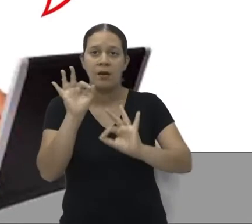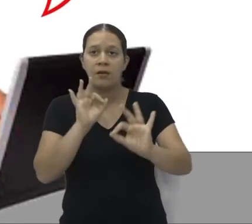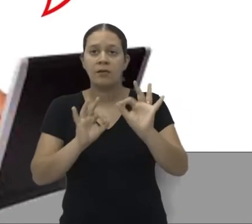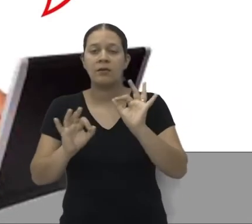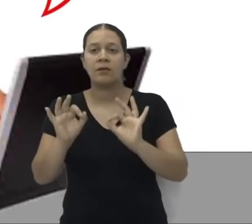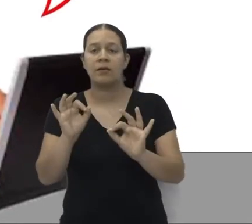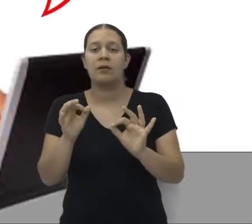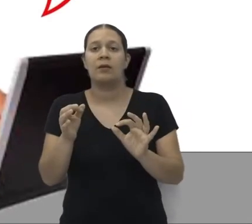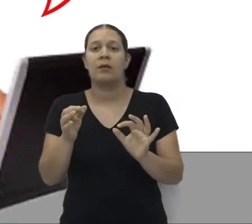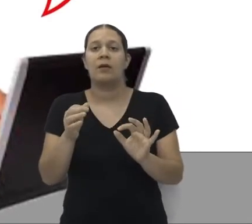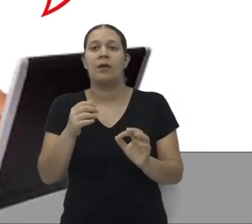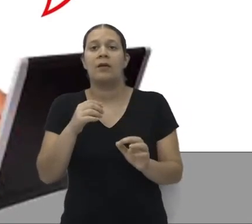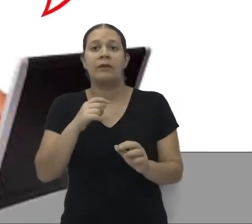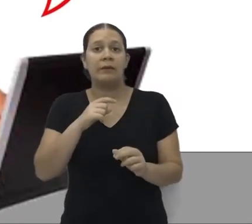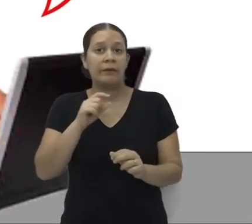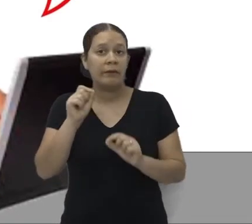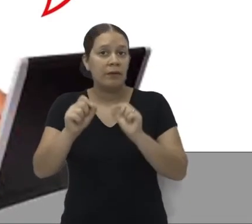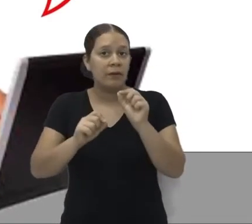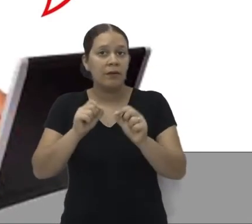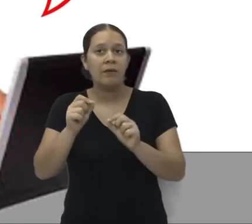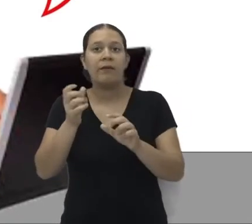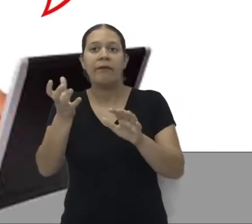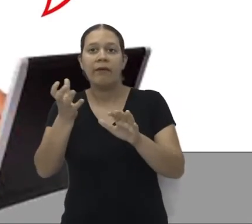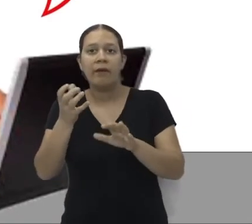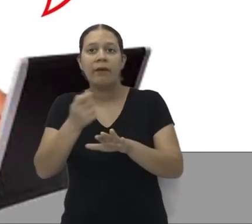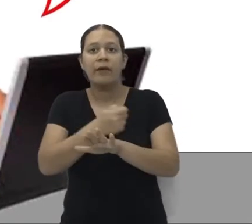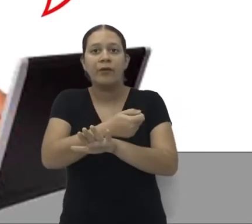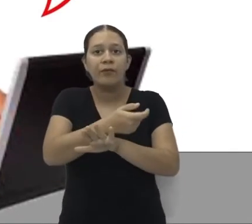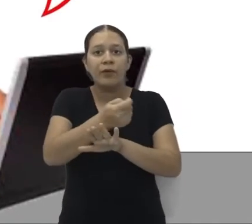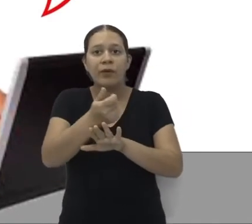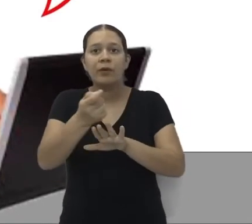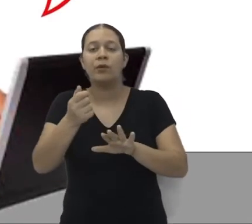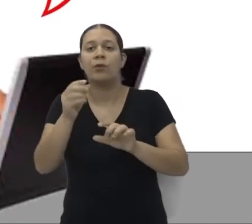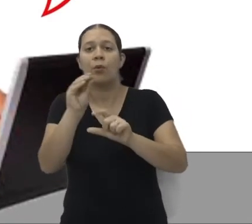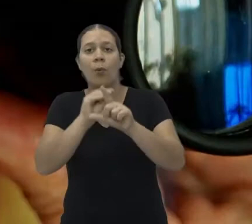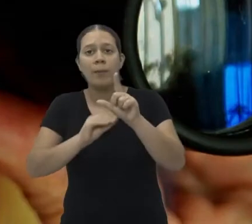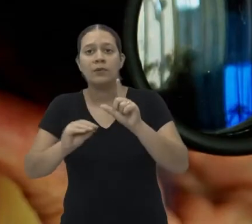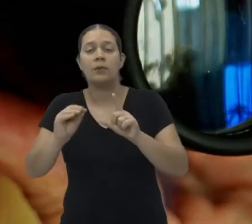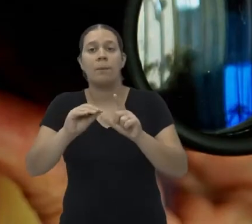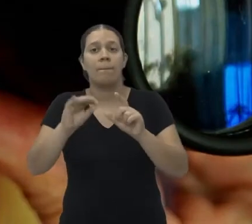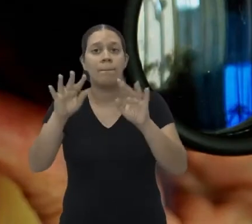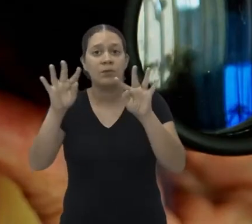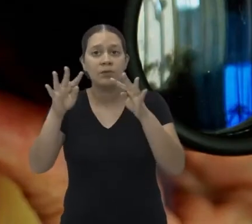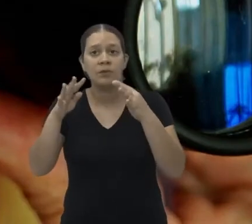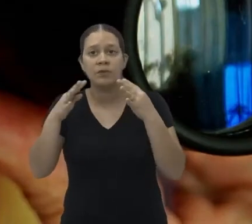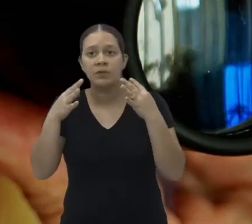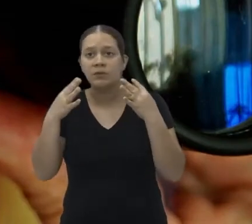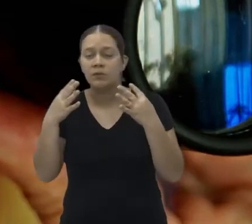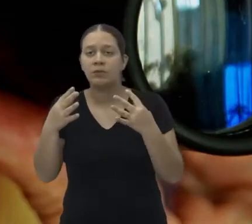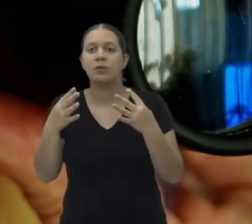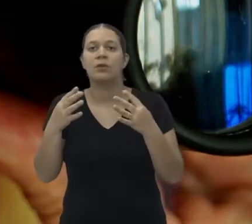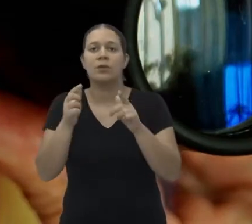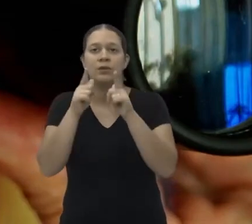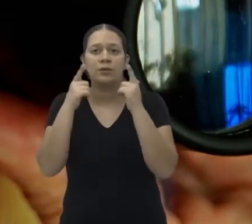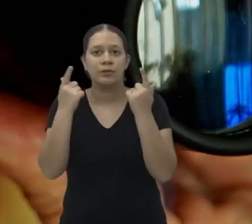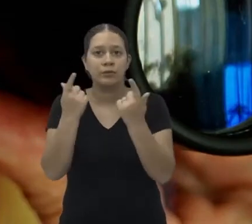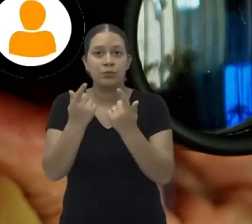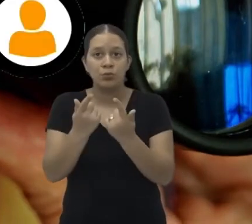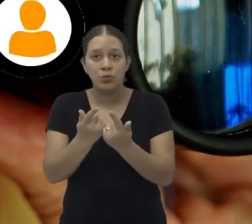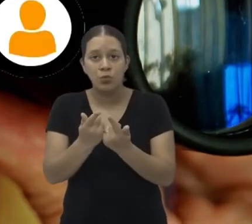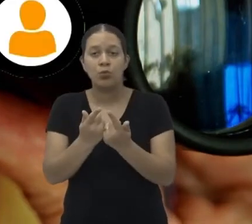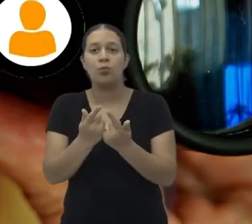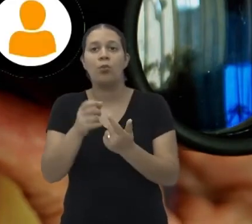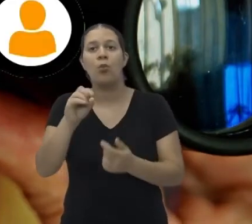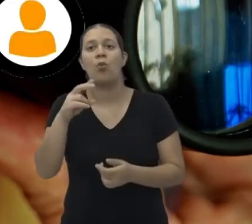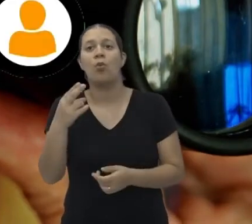e sedentas por fake news que gostam de compartilhar tais mentiras. Preste atenção nas chamadas desses